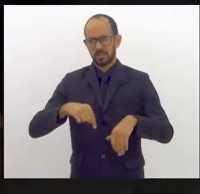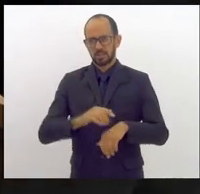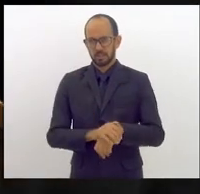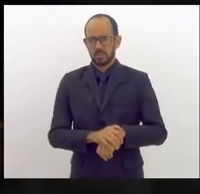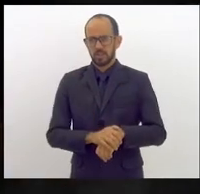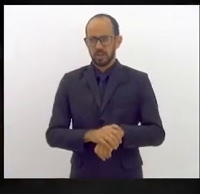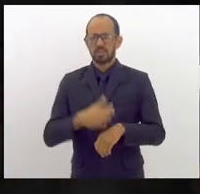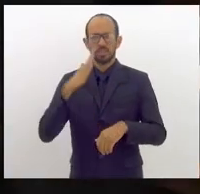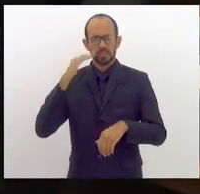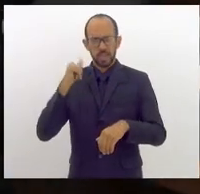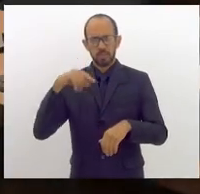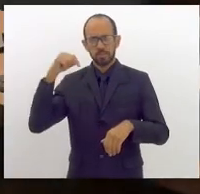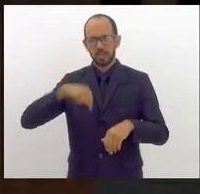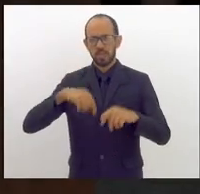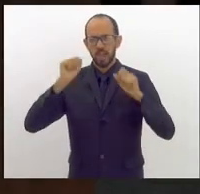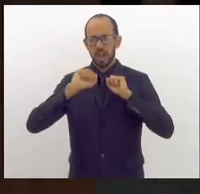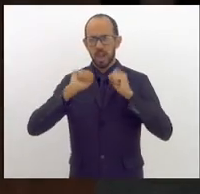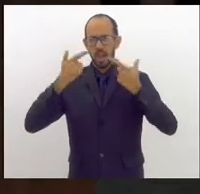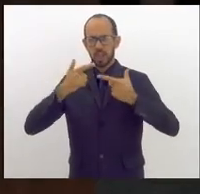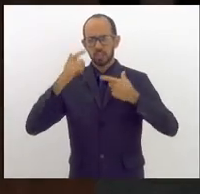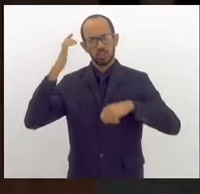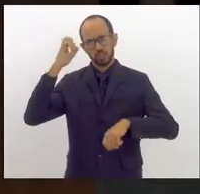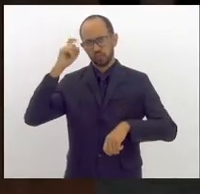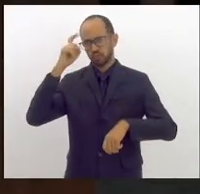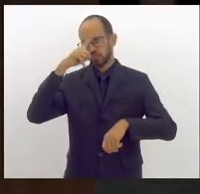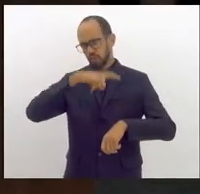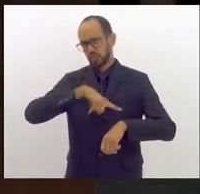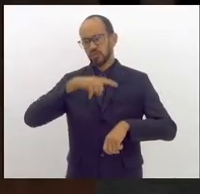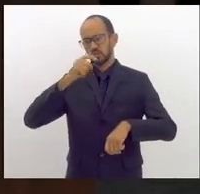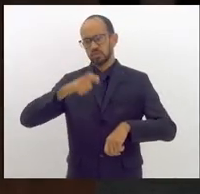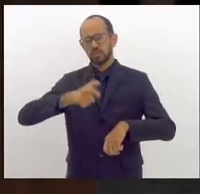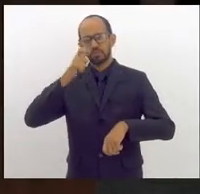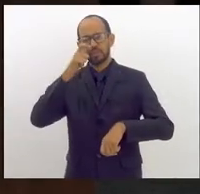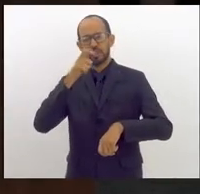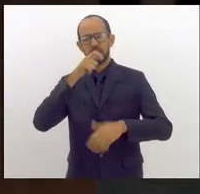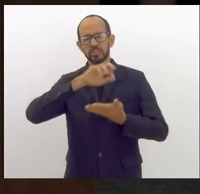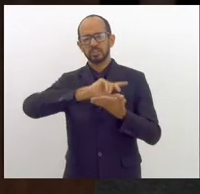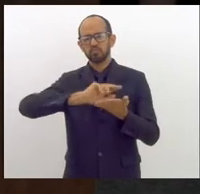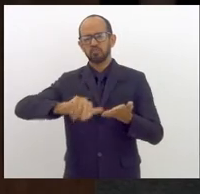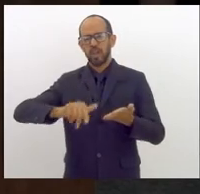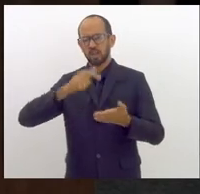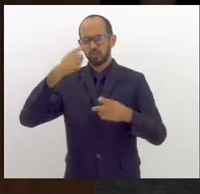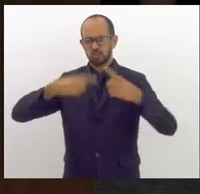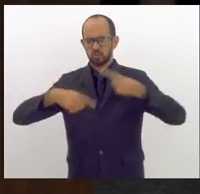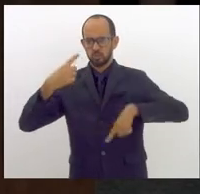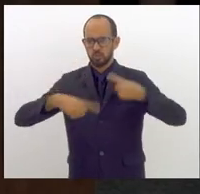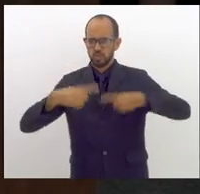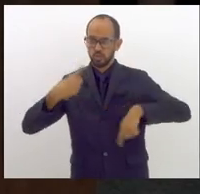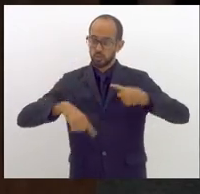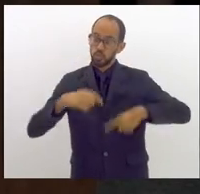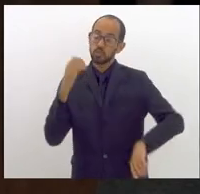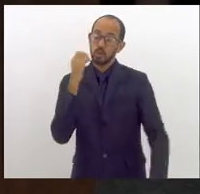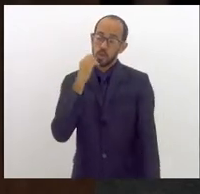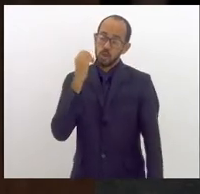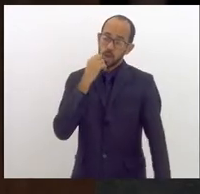é uma casa difícil é uma casa de muitos interesses políticos obviamente